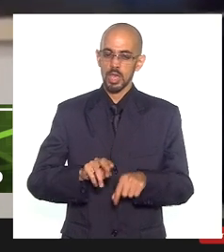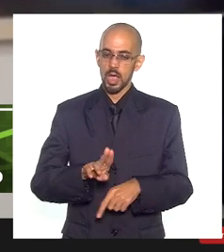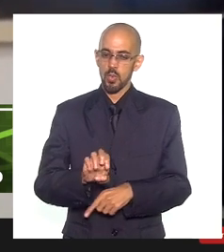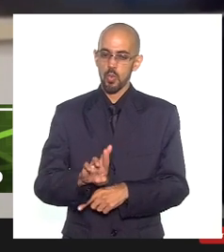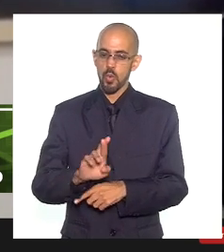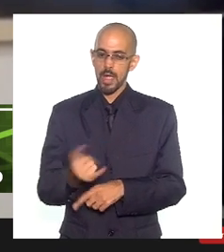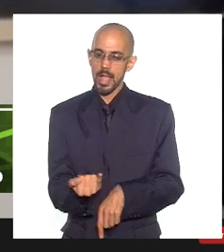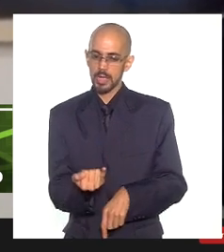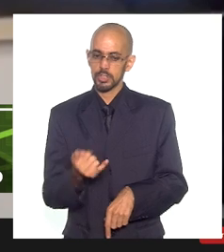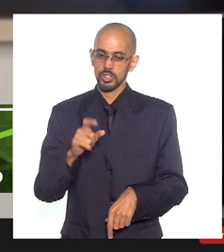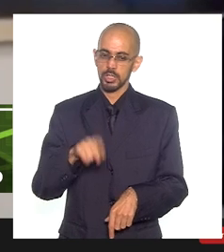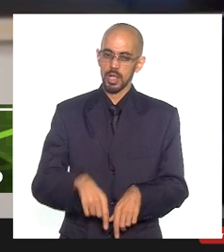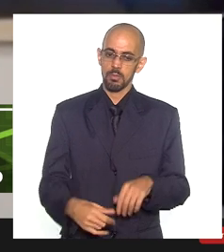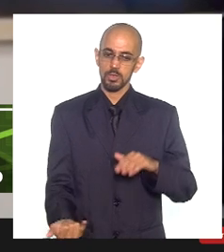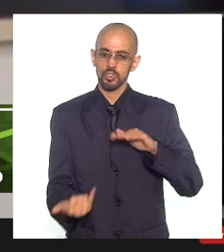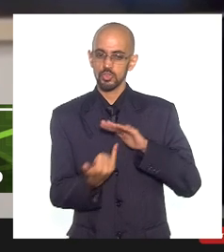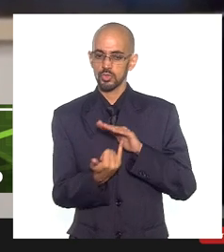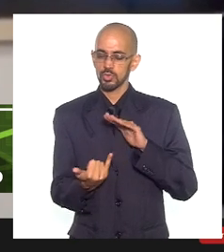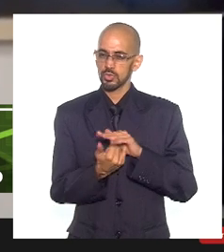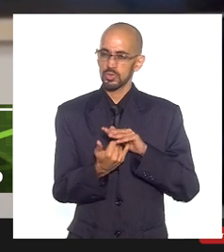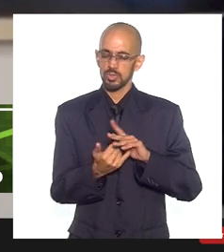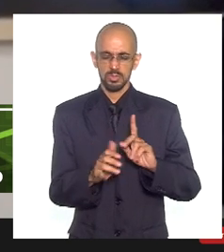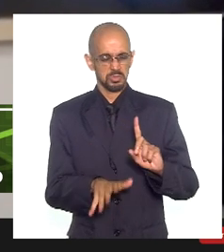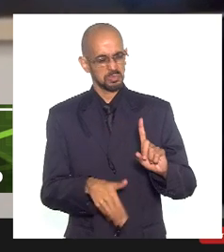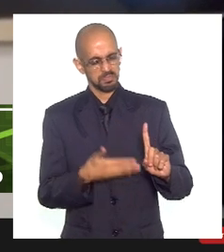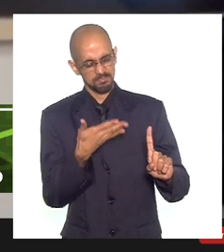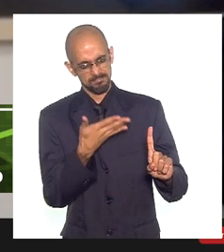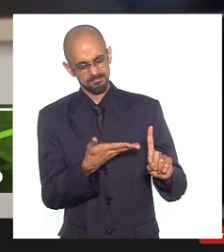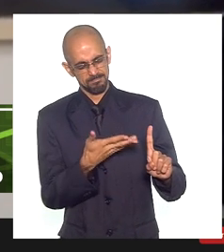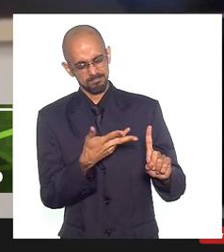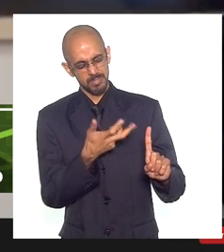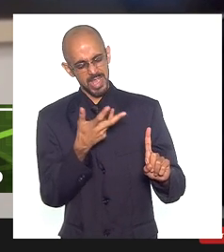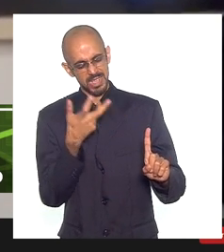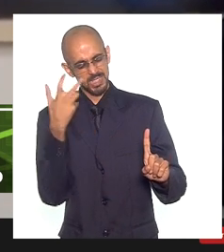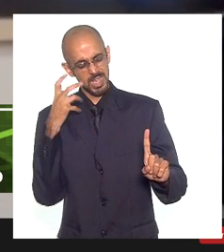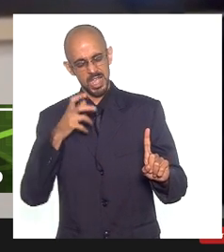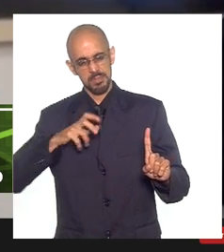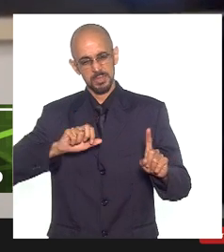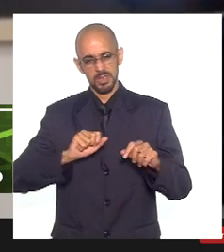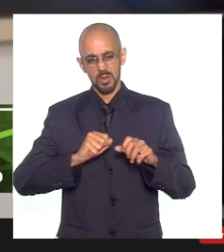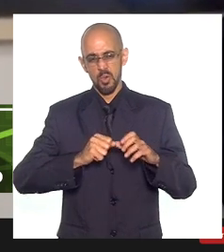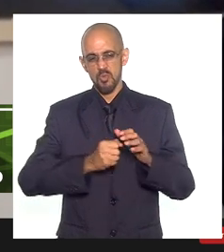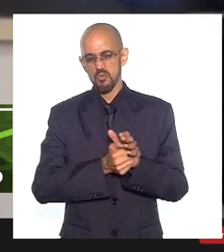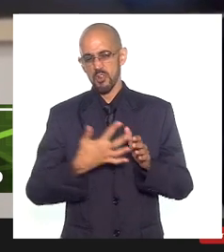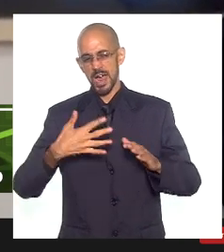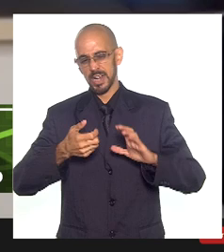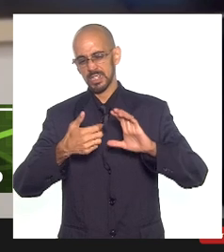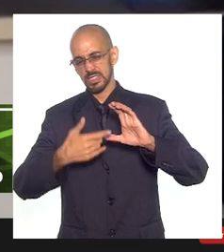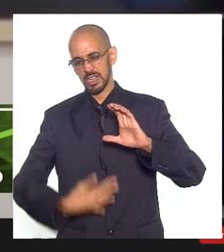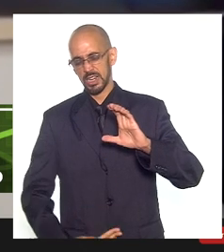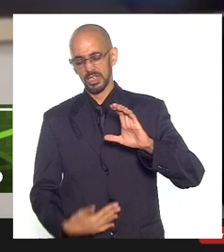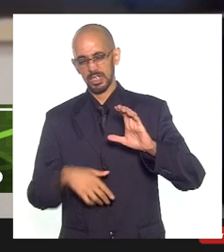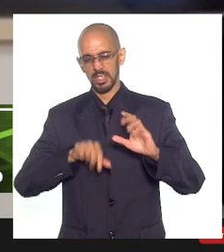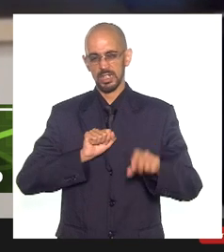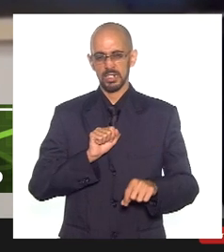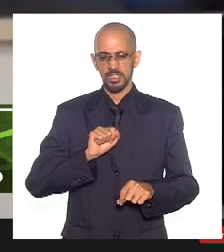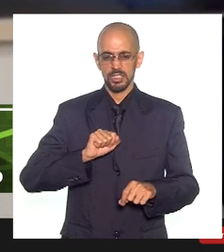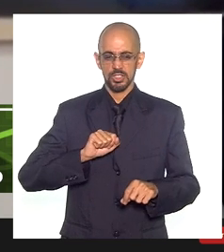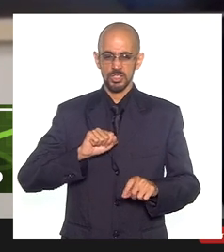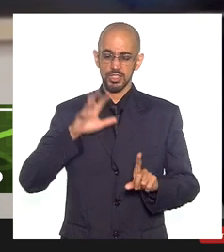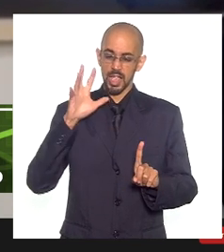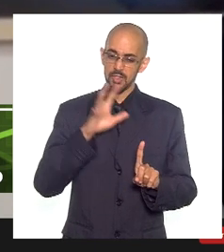notável sobre vários aspectos e a sua importância e a sua